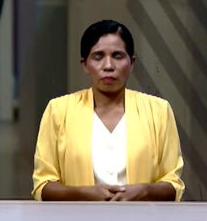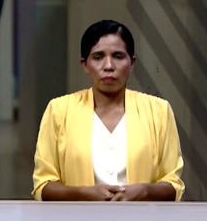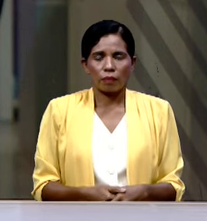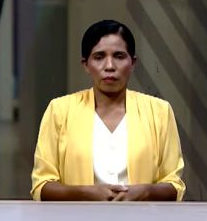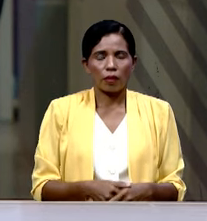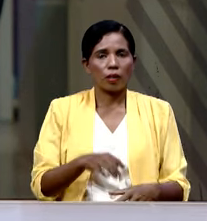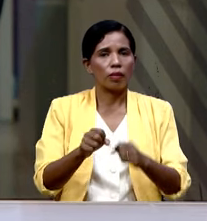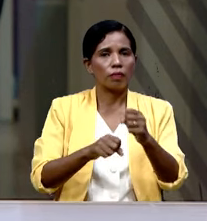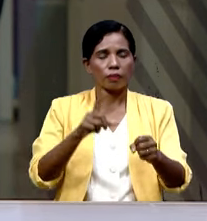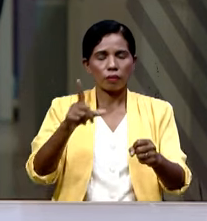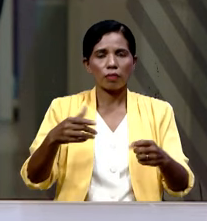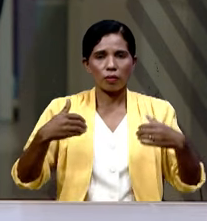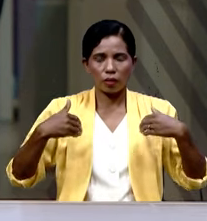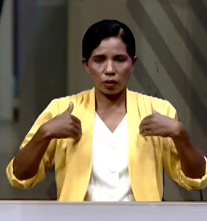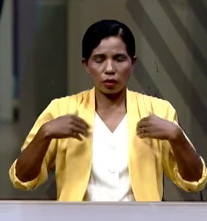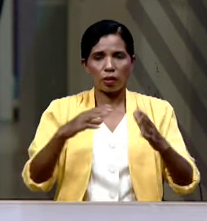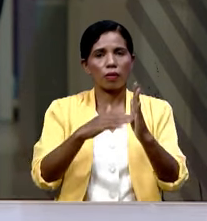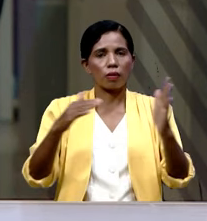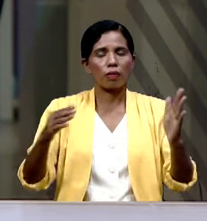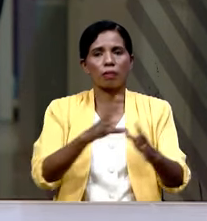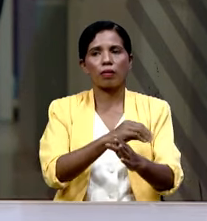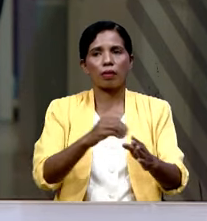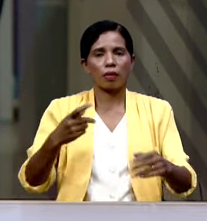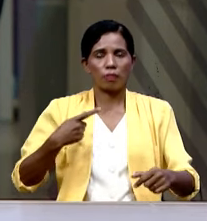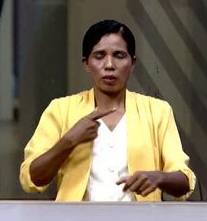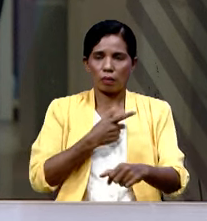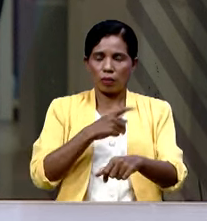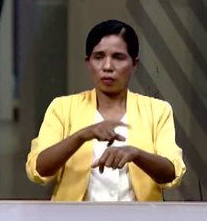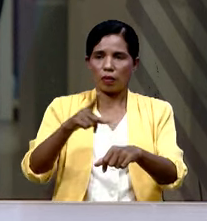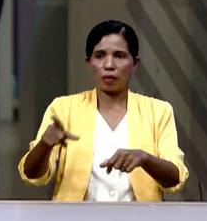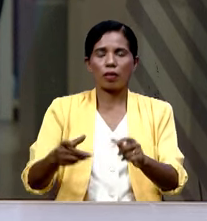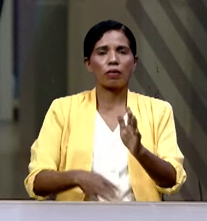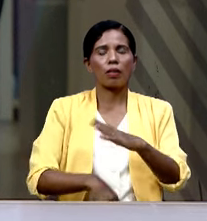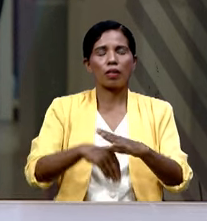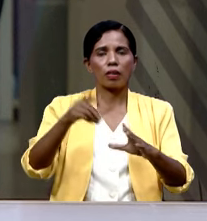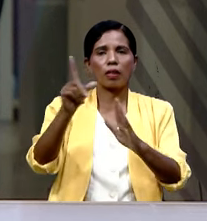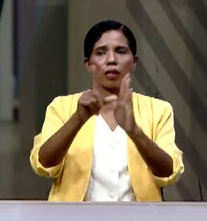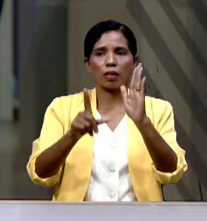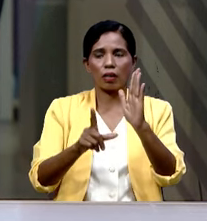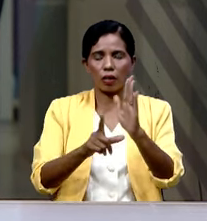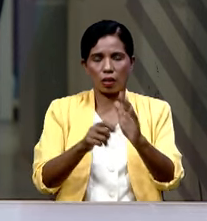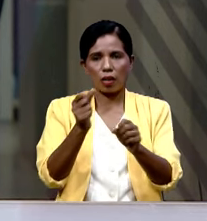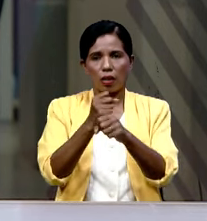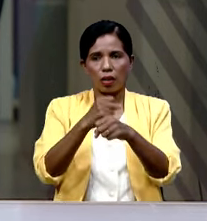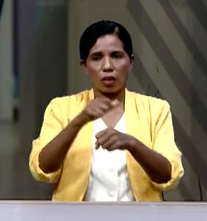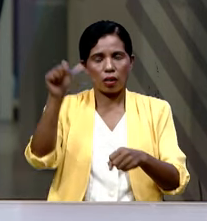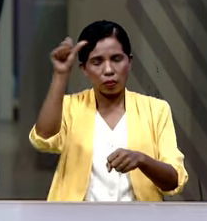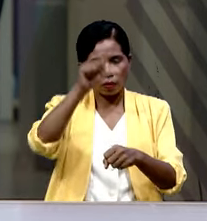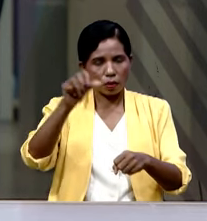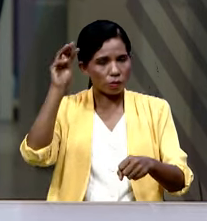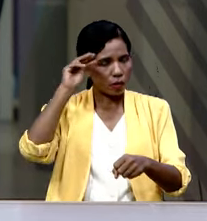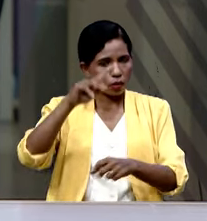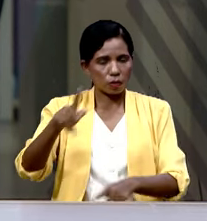Sociedade Civil ia pro contra ba iniciativa Parlamento Nacional atu hasai resolução hal auditório ba Ministério Público